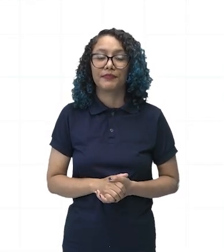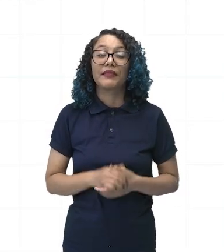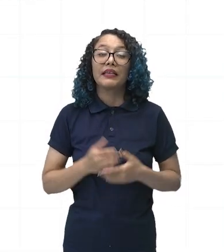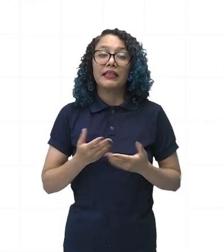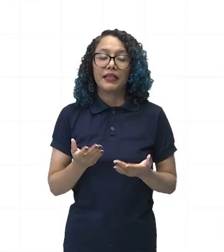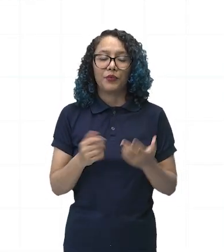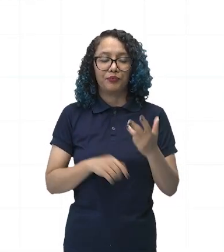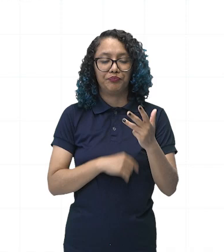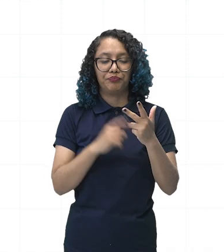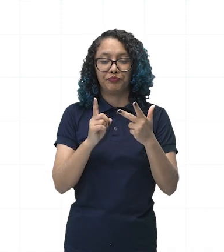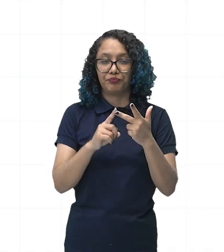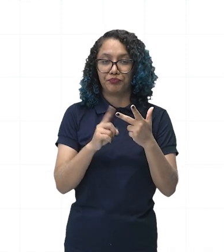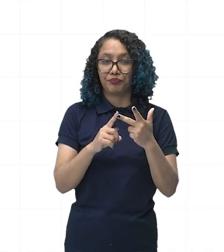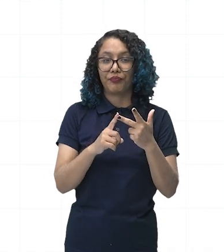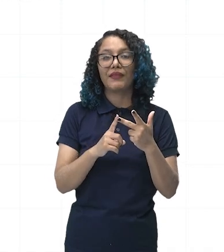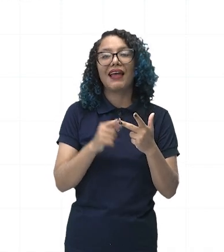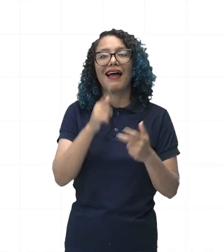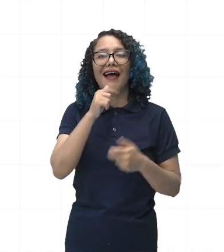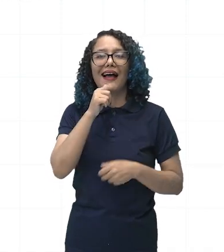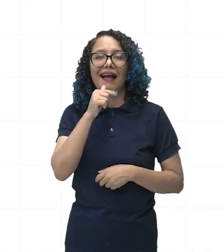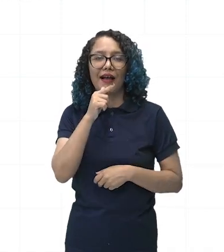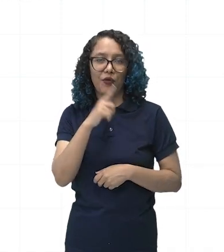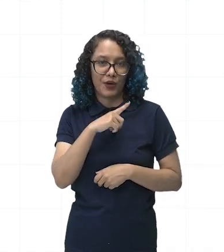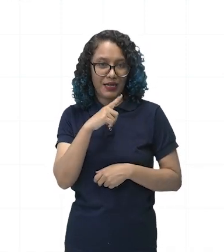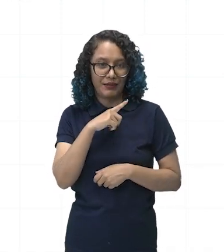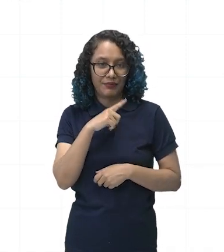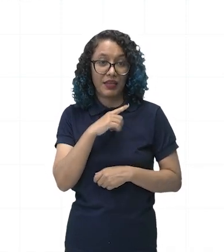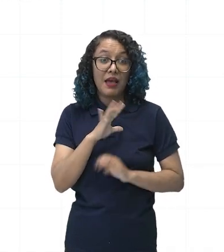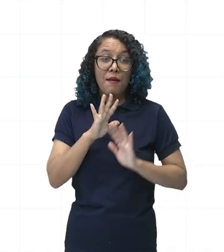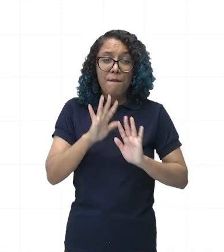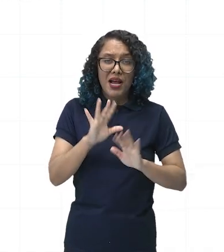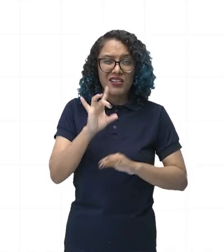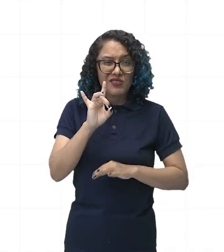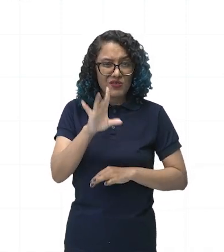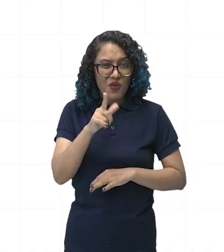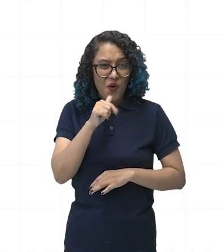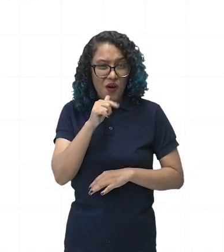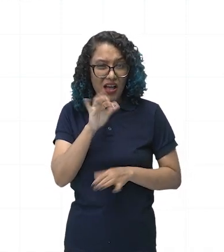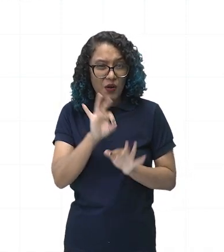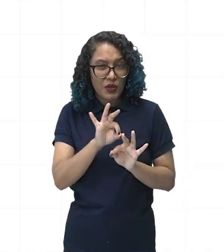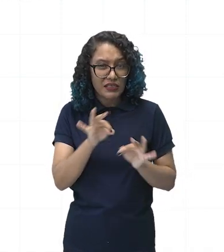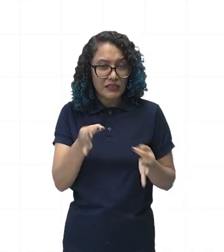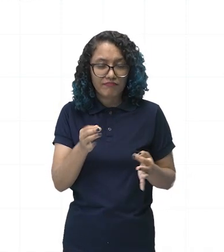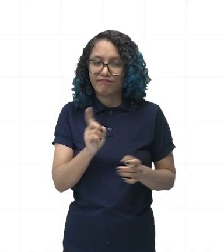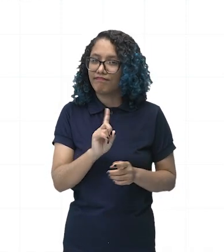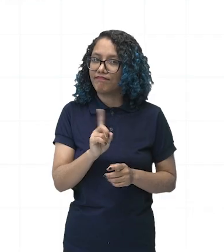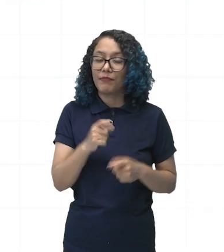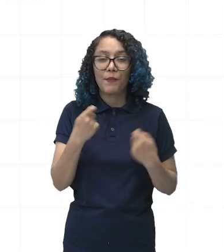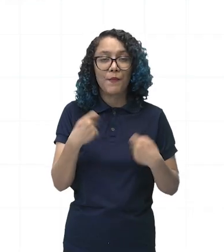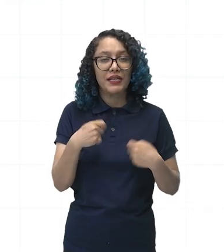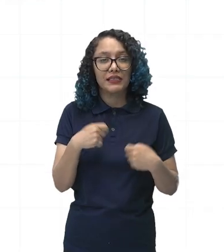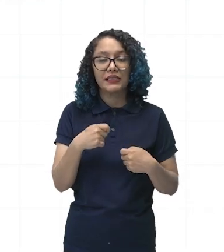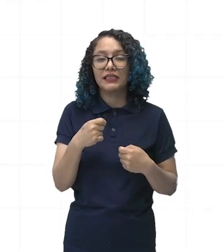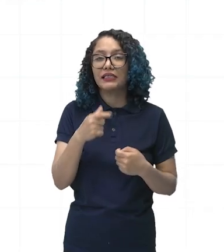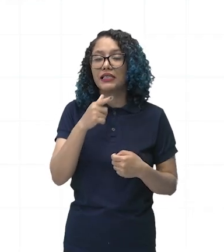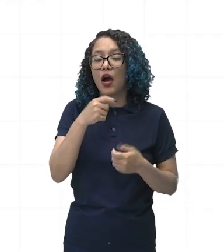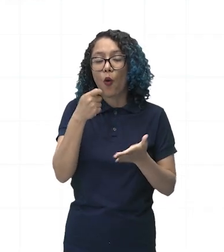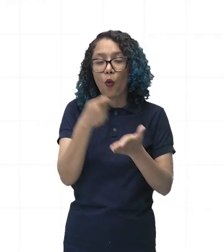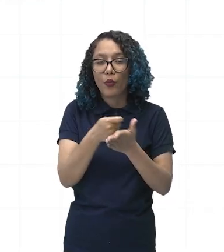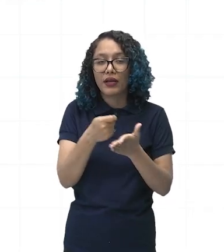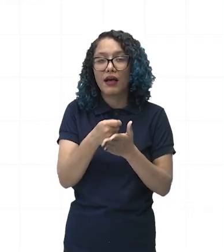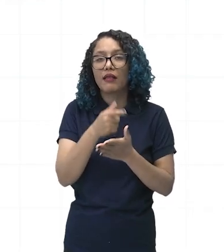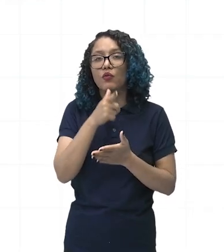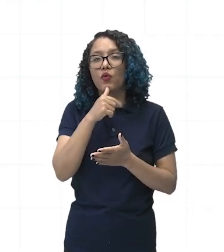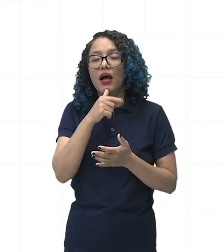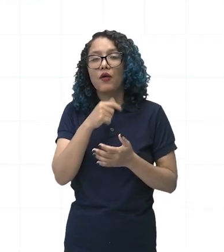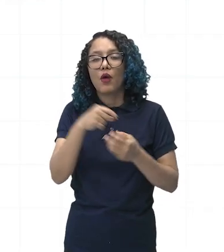É a presença de água. Só que não basta a presença de água, é a água em seus 3